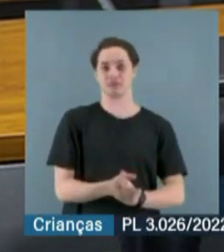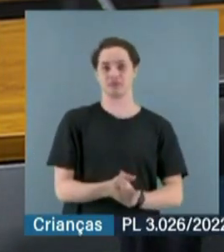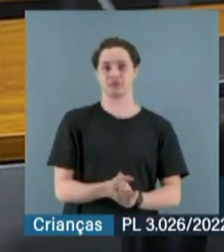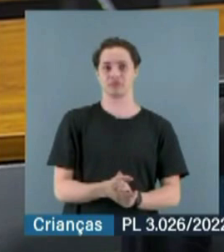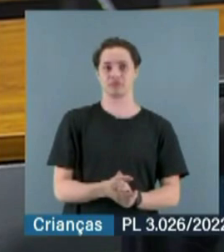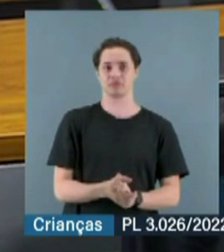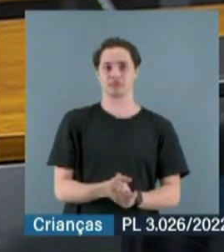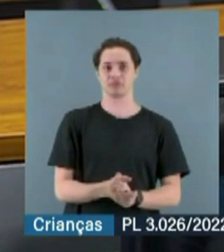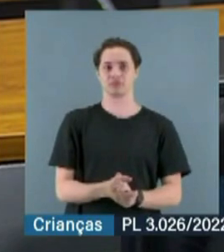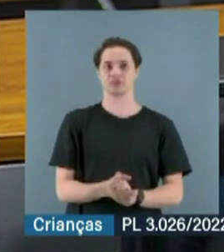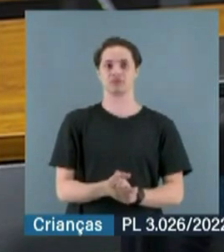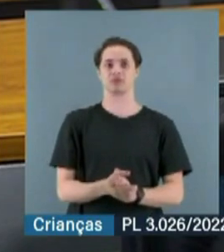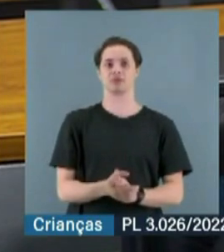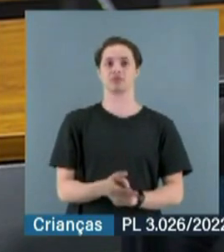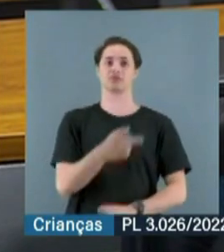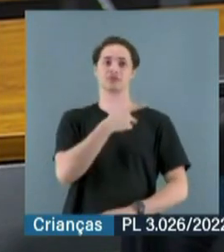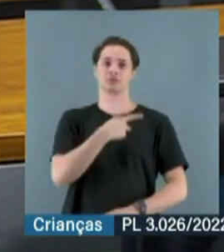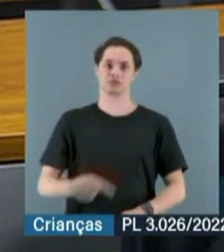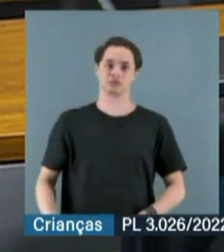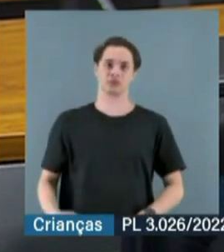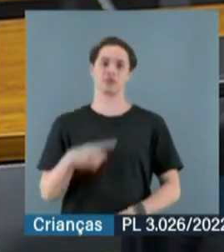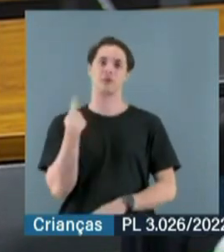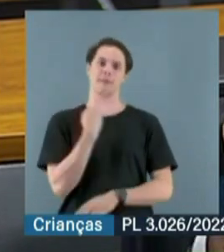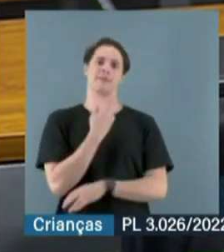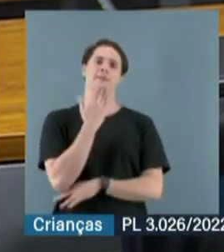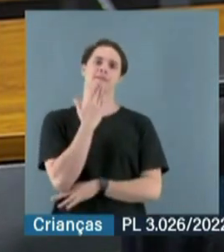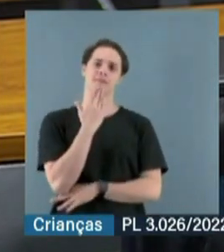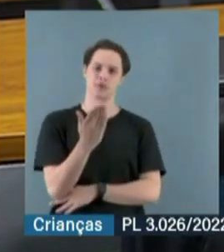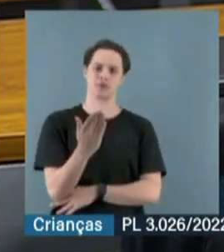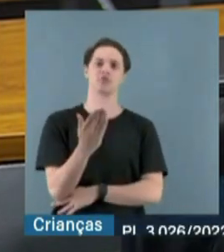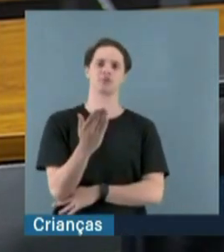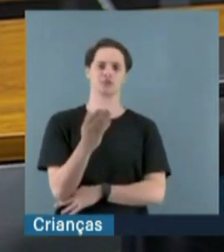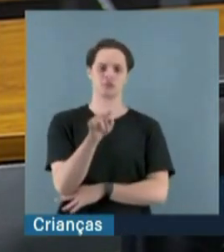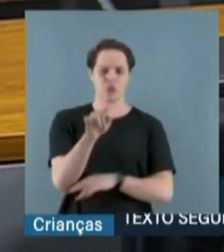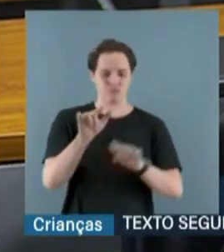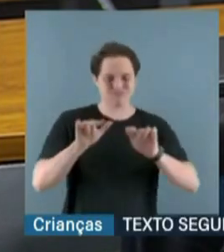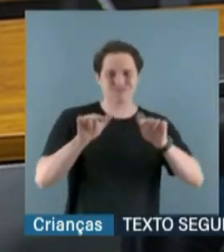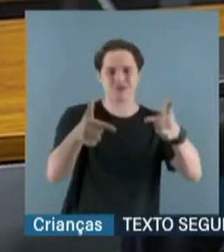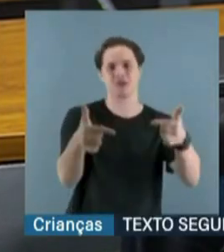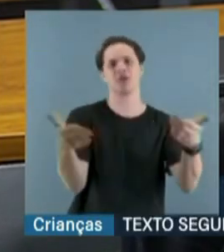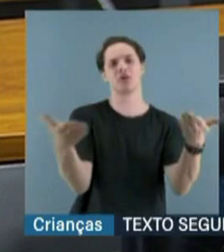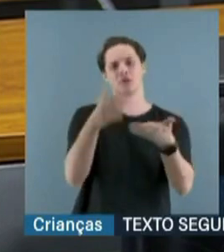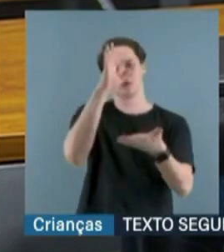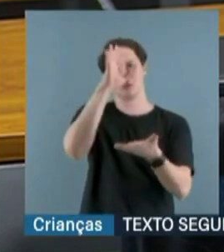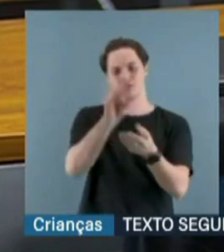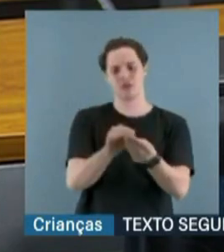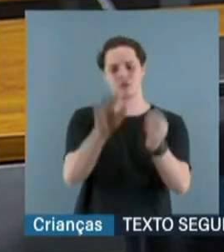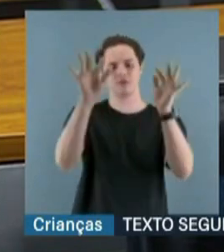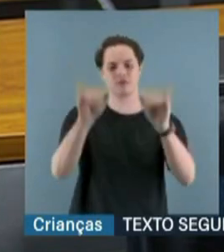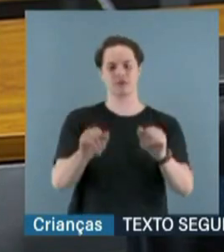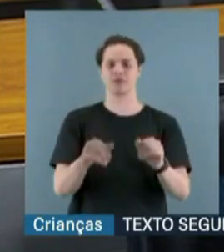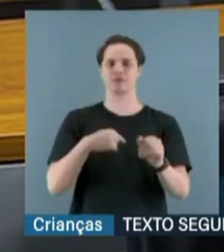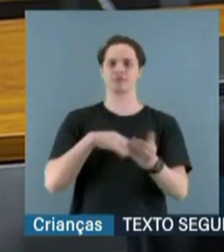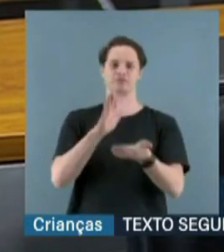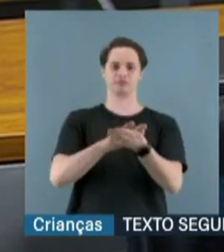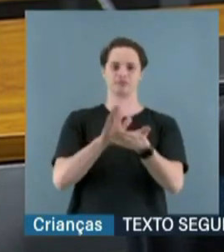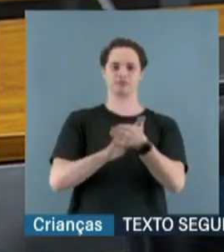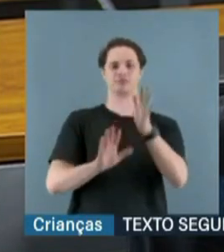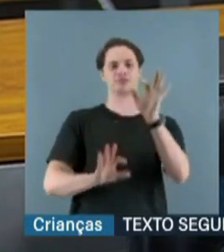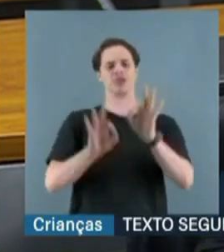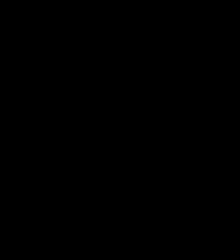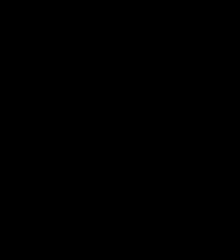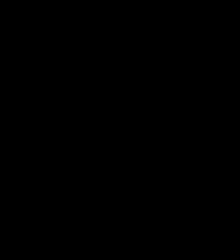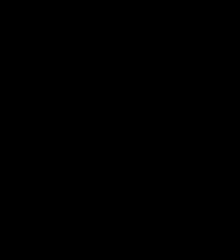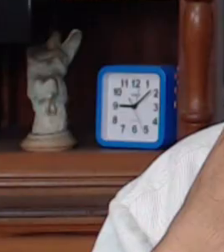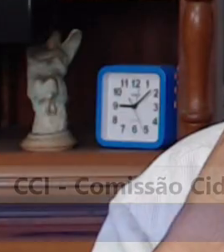Presidente solicitamos Providência e de todo modo para finalizar mais uma vez parabenizo pela condução até hoje